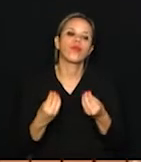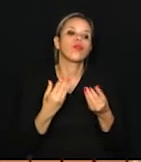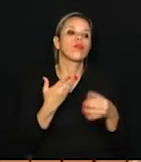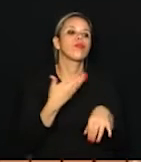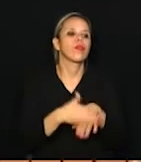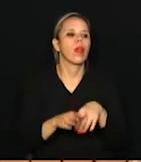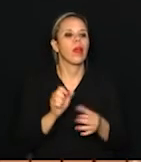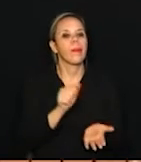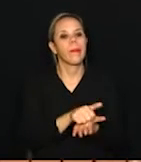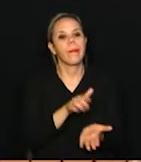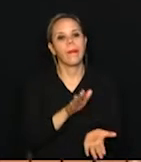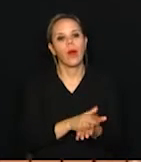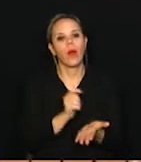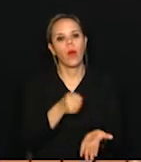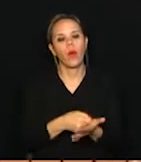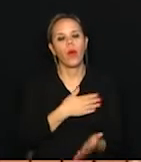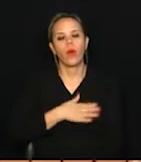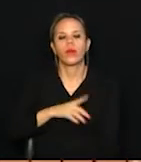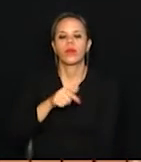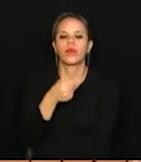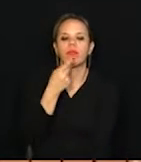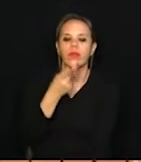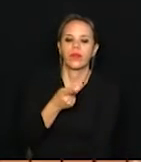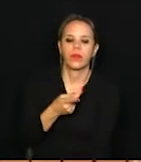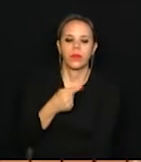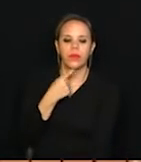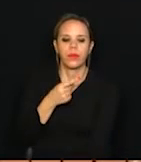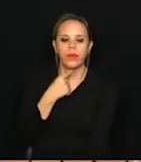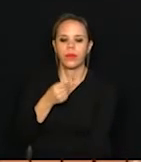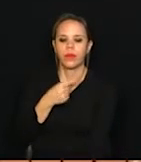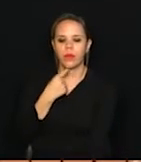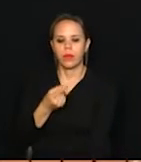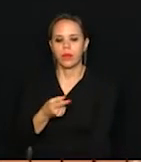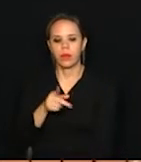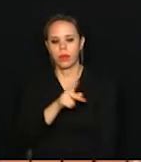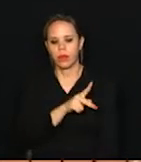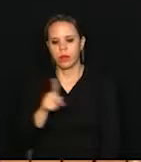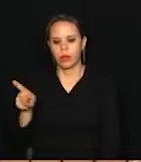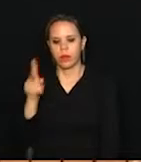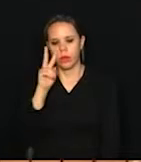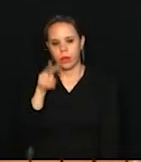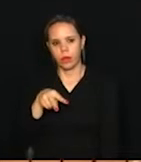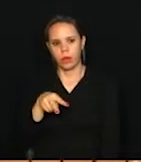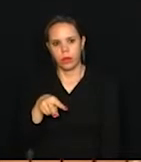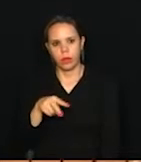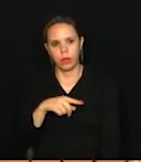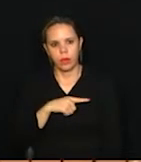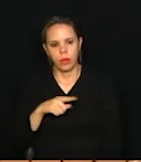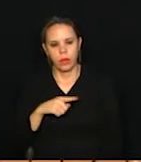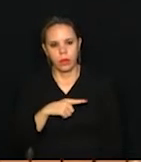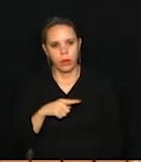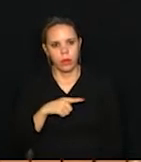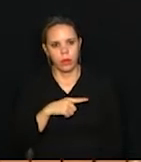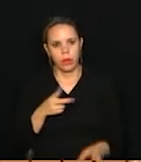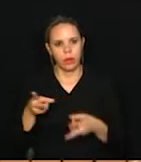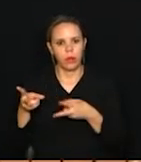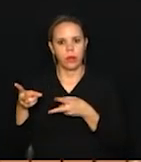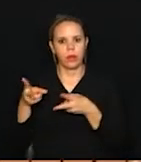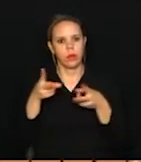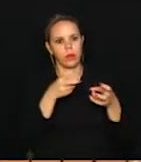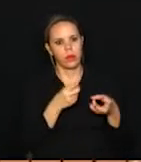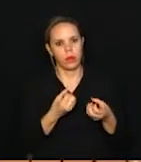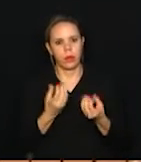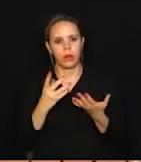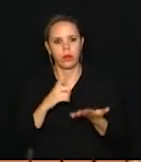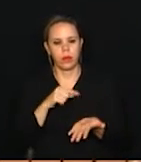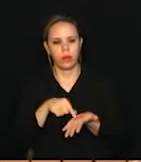dessas multas. Então eu gostaria só depois, deixo aqui meu questionamento ao presidente, eu vi que eu tinha reparado nos dados que eu tenho